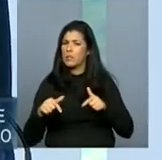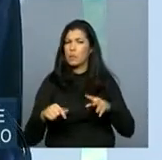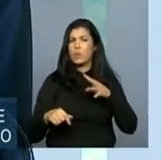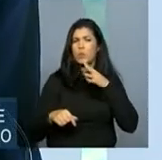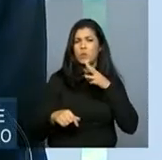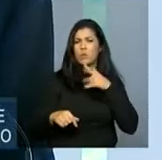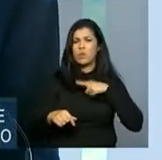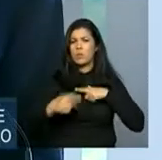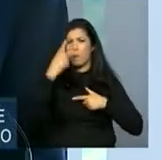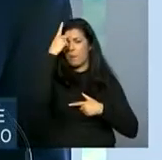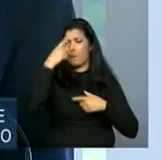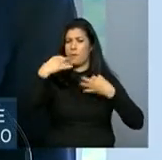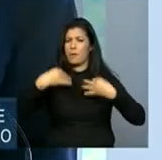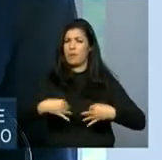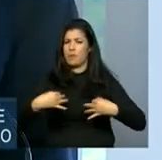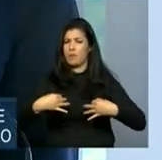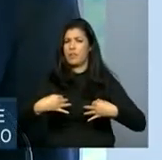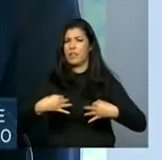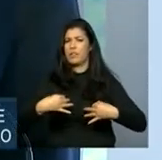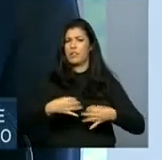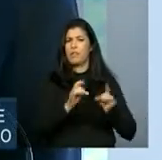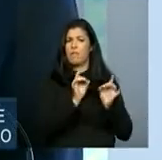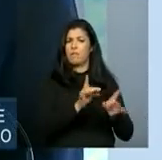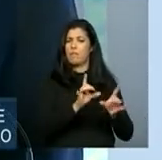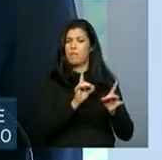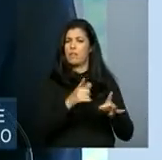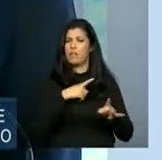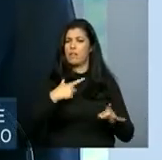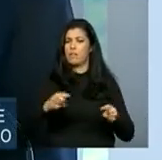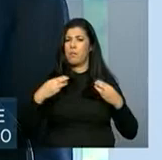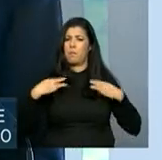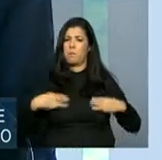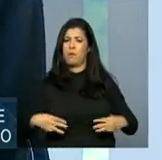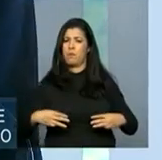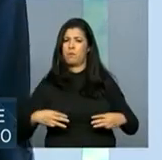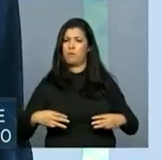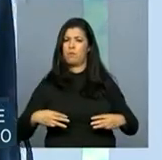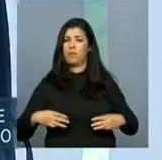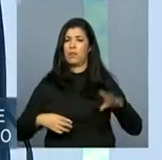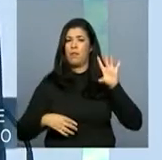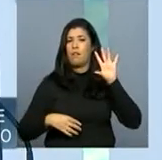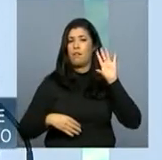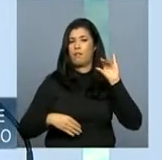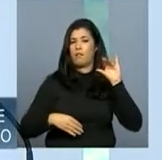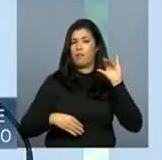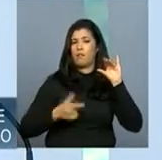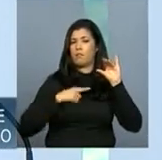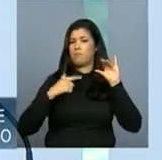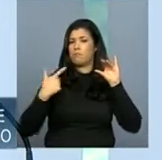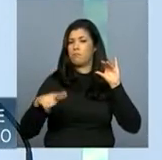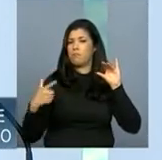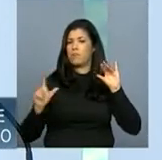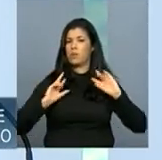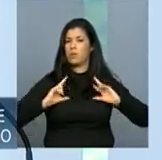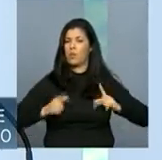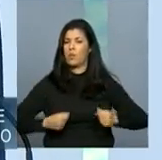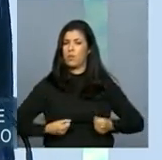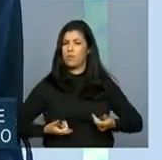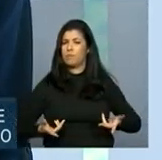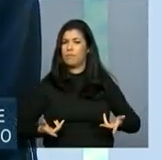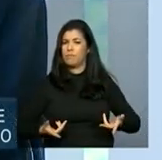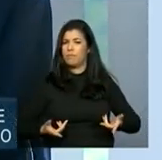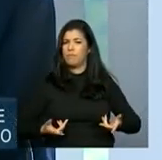caráter o comércio sem moralidade a ciência sem humanidade